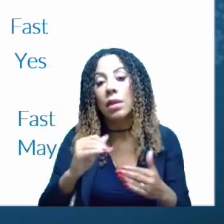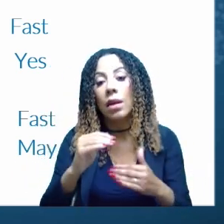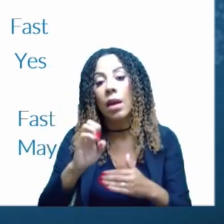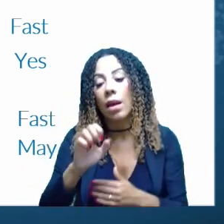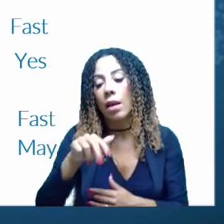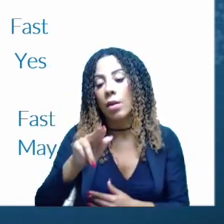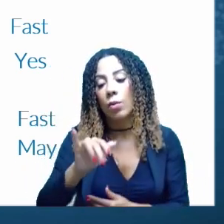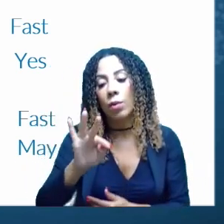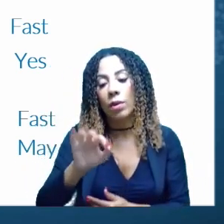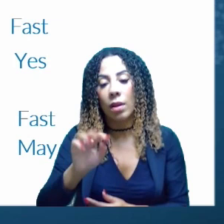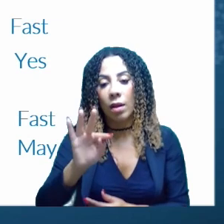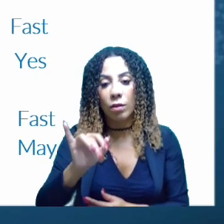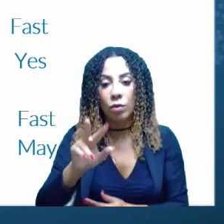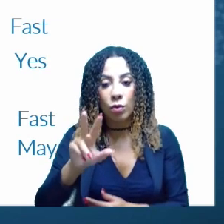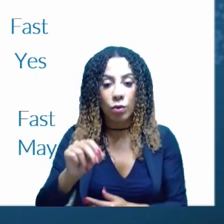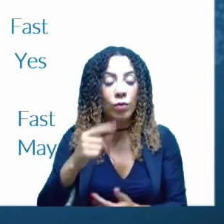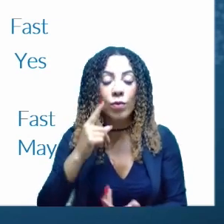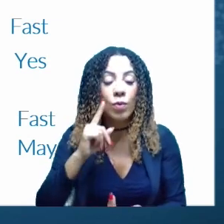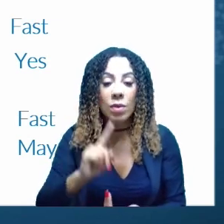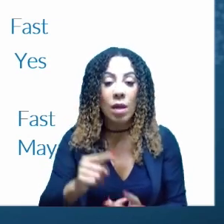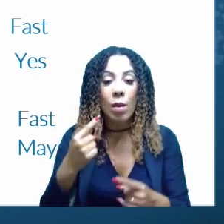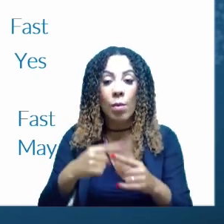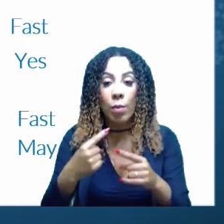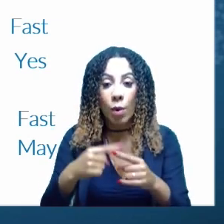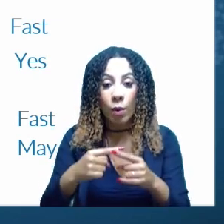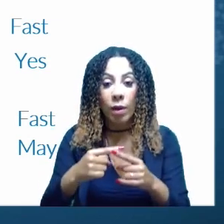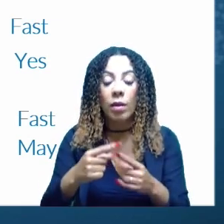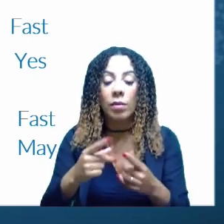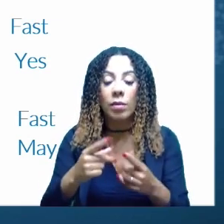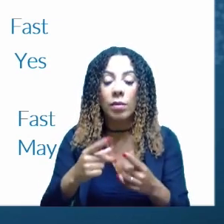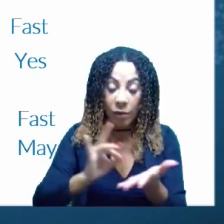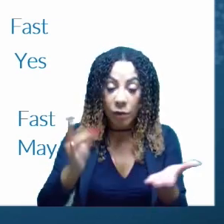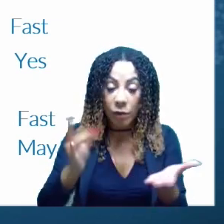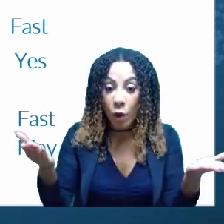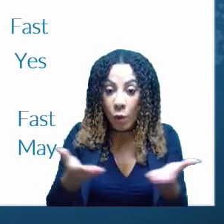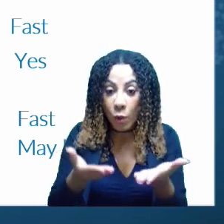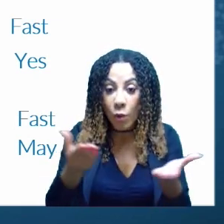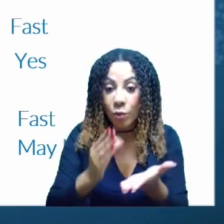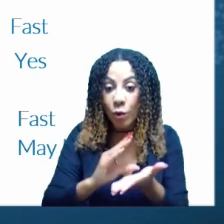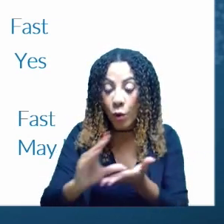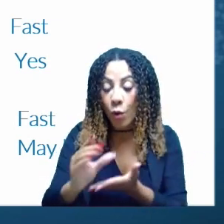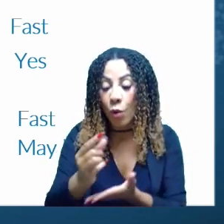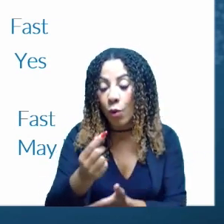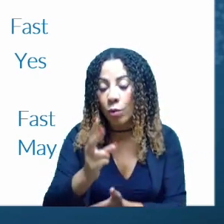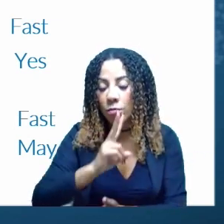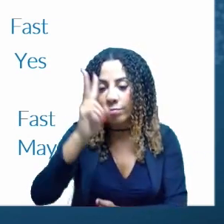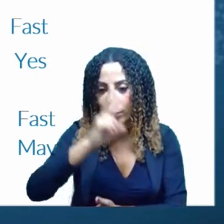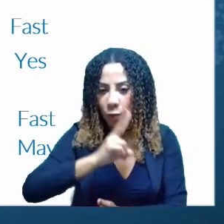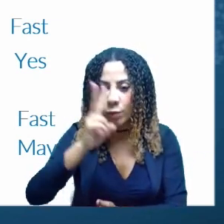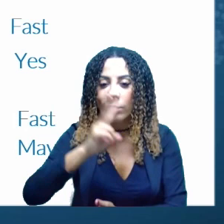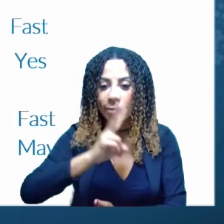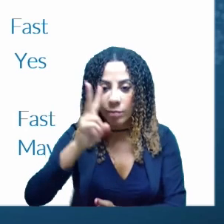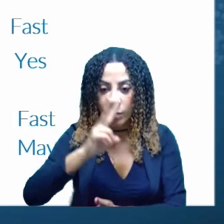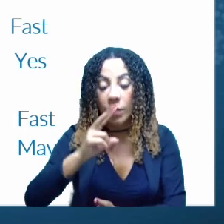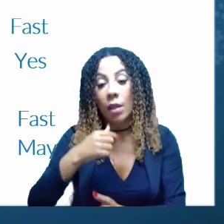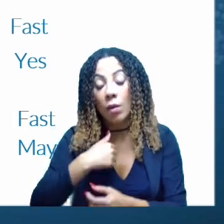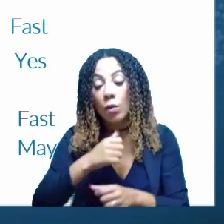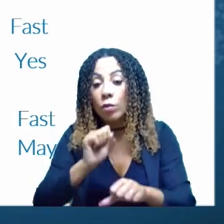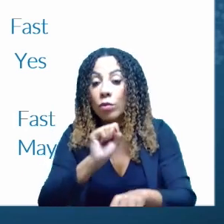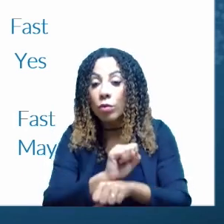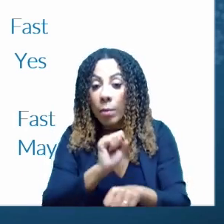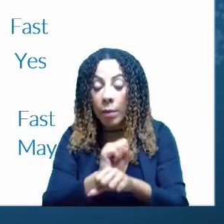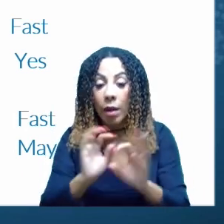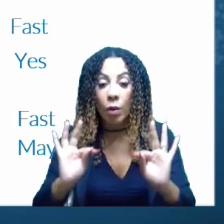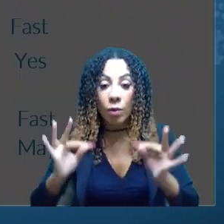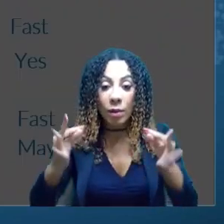é uma questão de estabilidade, os custos ainda são muito altos, a questão de custo, eficiência de custo. Eu espero que as tecnologias, ao longo do